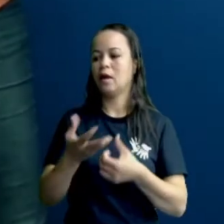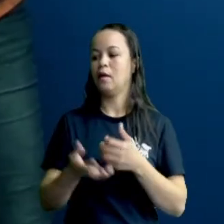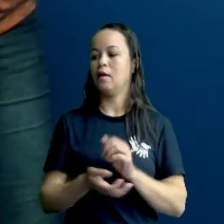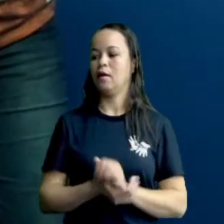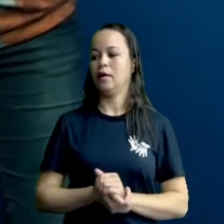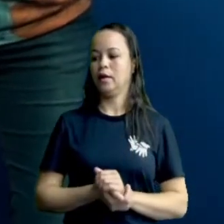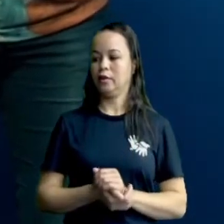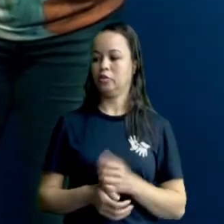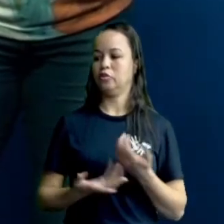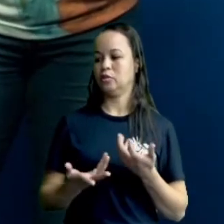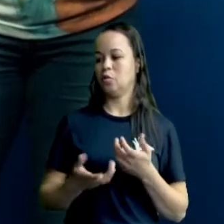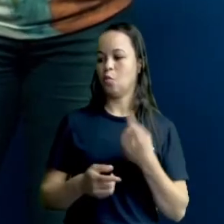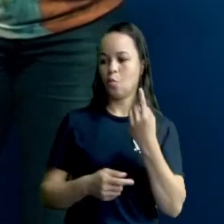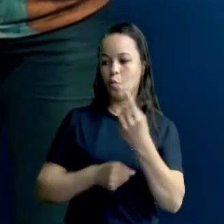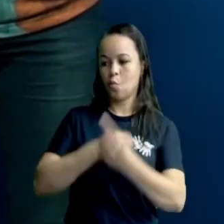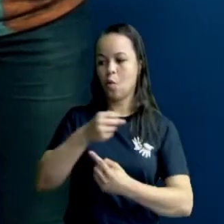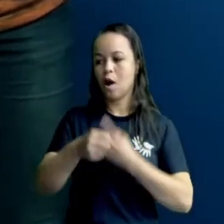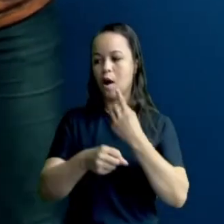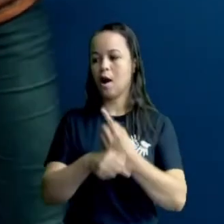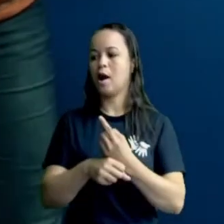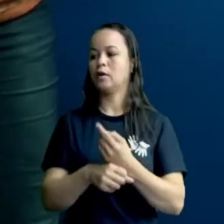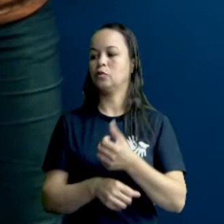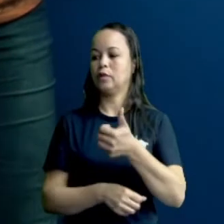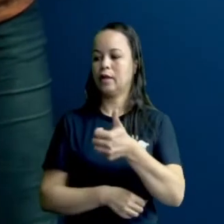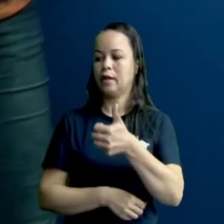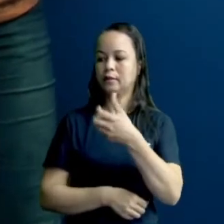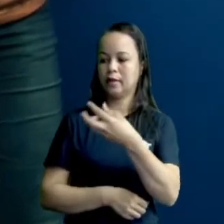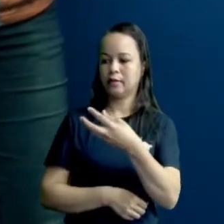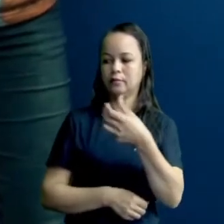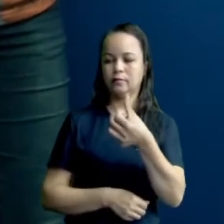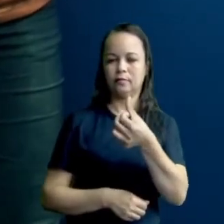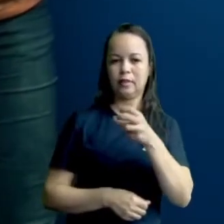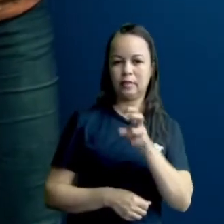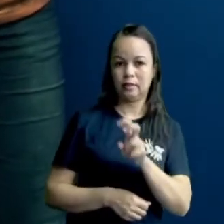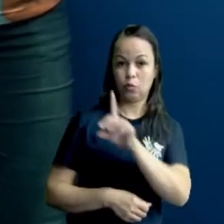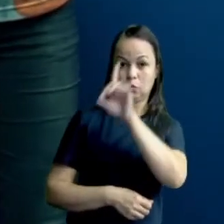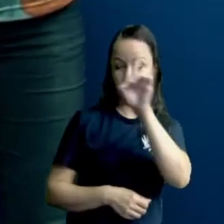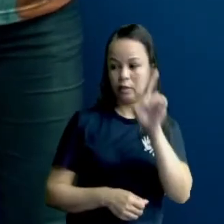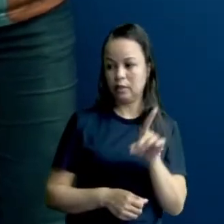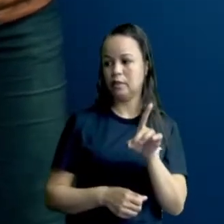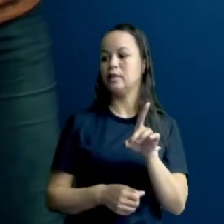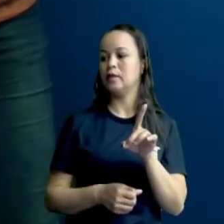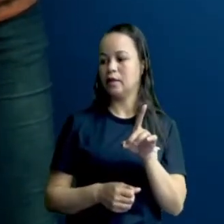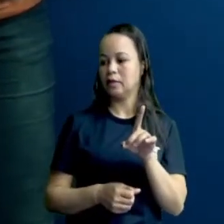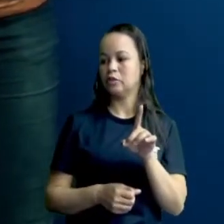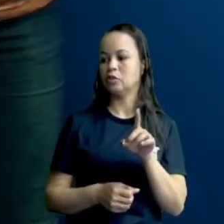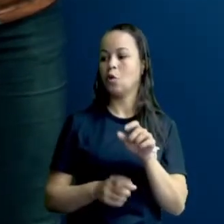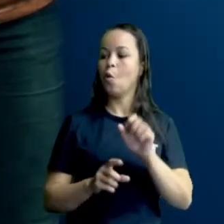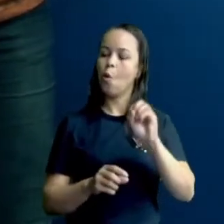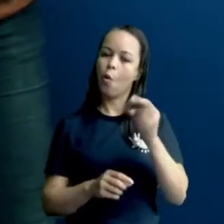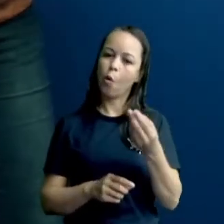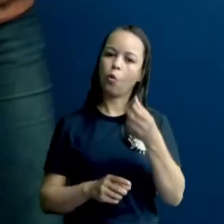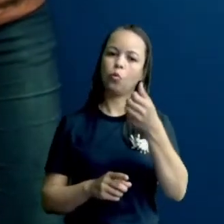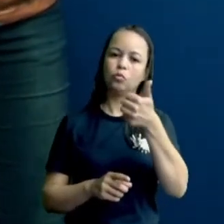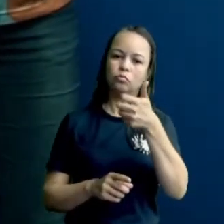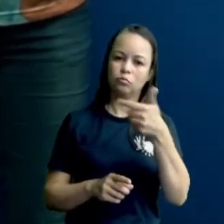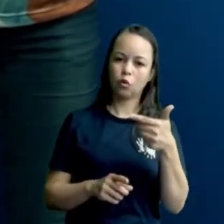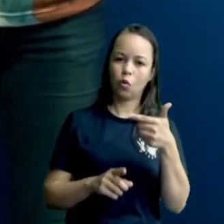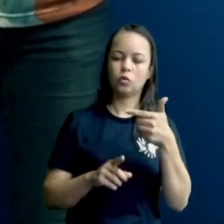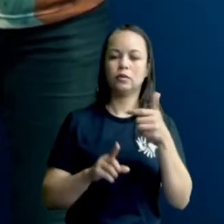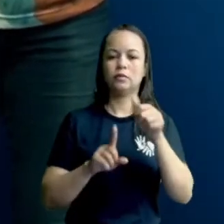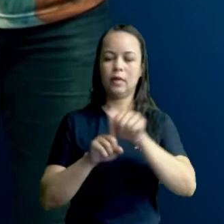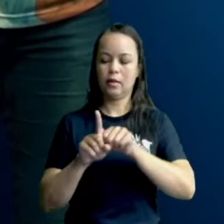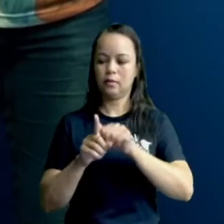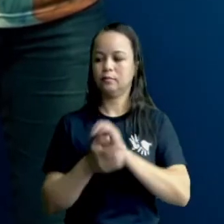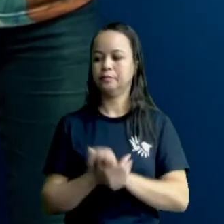também. Como eu vou identificar o século? Então, a gente já viu aí que a gente precisa do ano atual e do ano